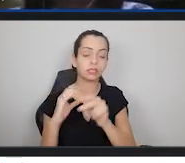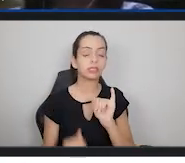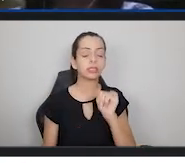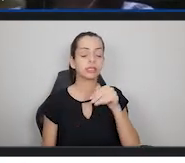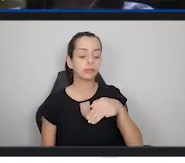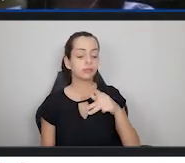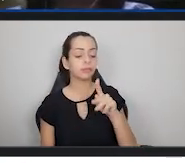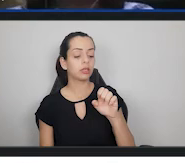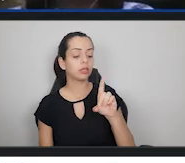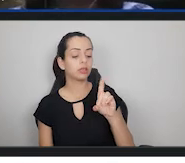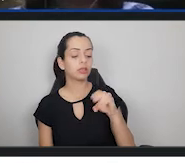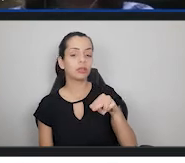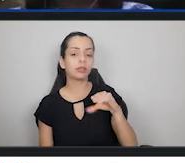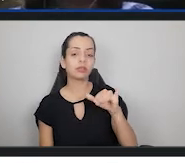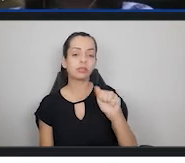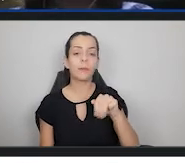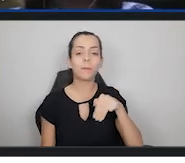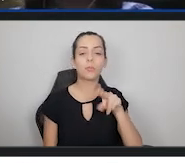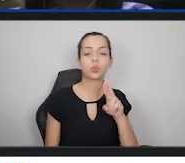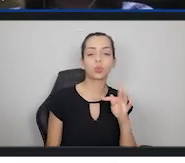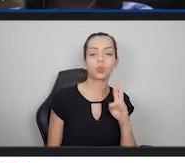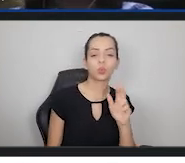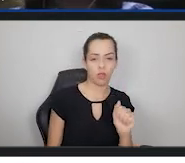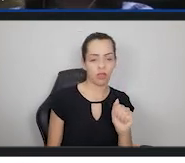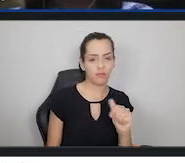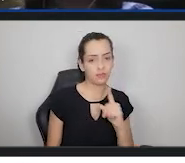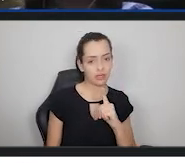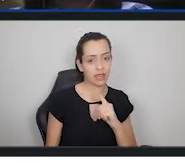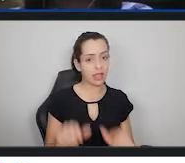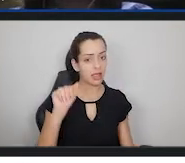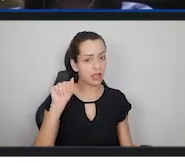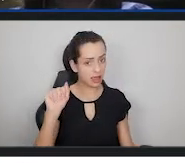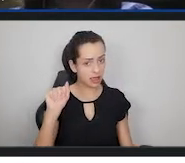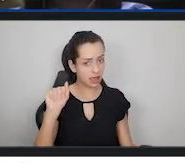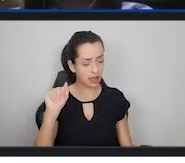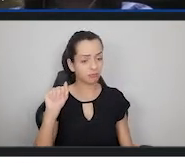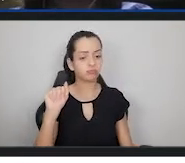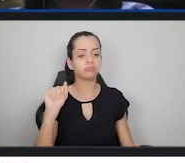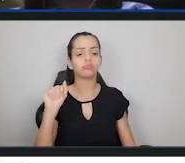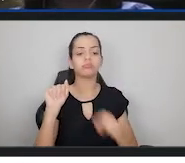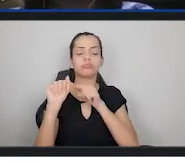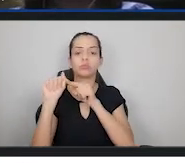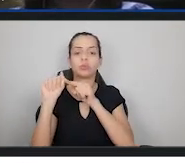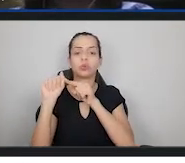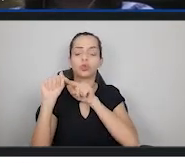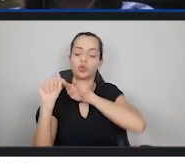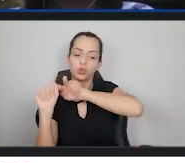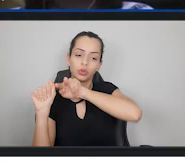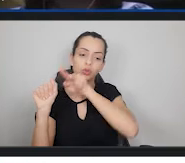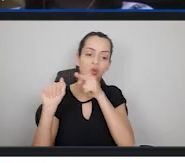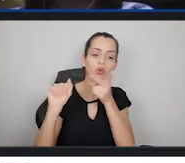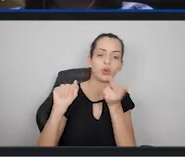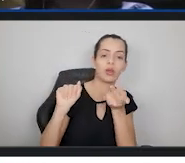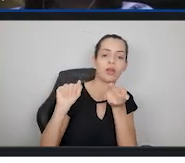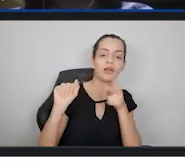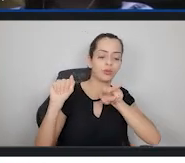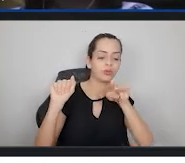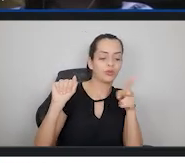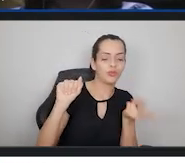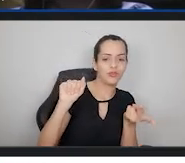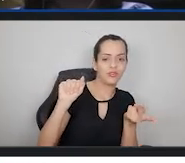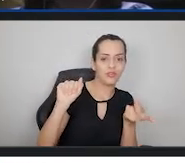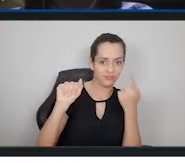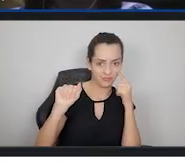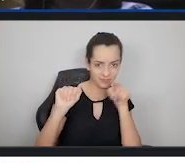você consiga fazer o posicionamento da fase C nos 3 pontos distintos, né? É para manter o que a gente chama de